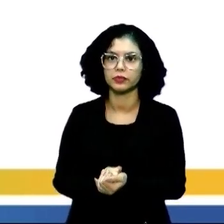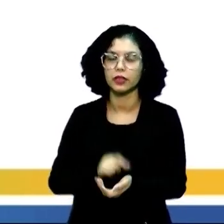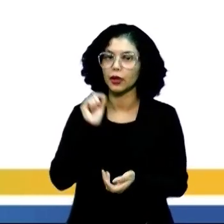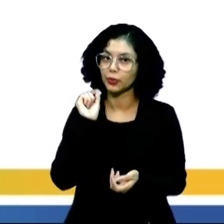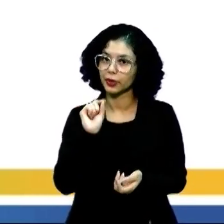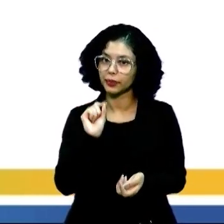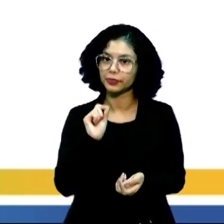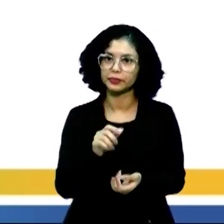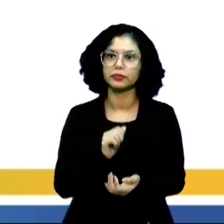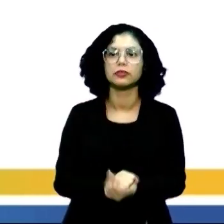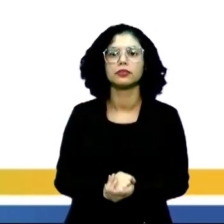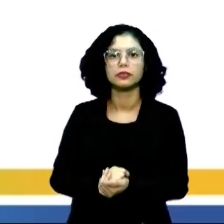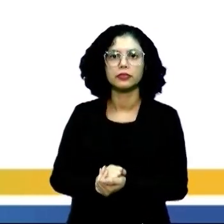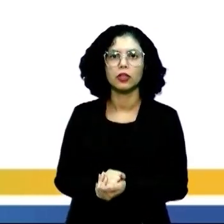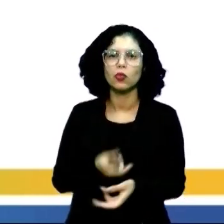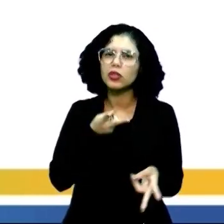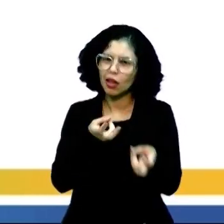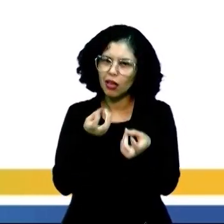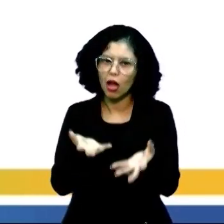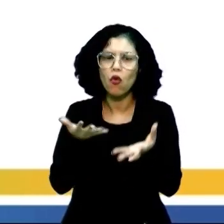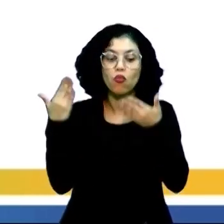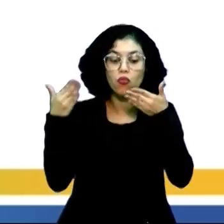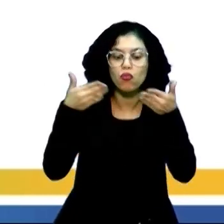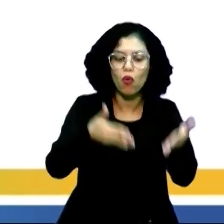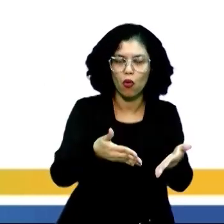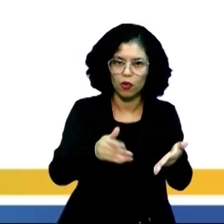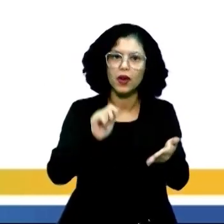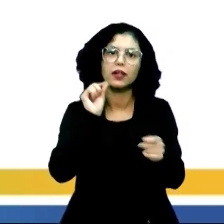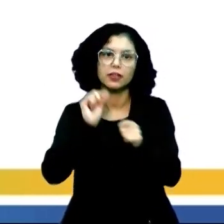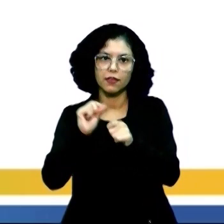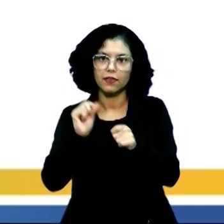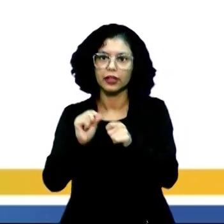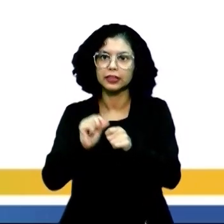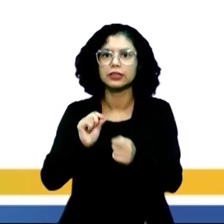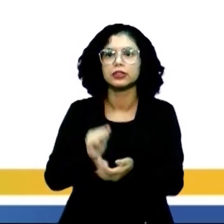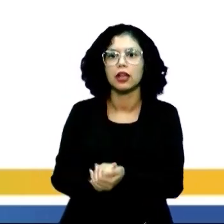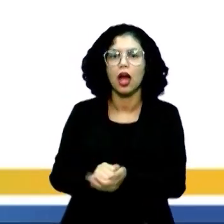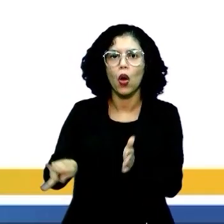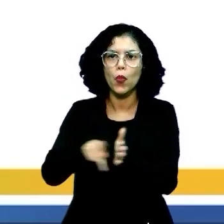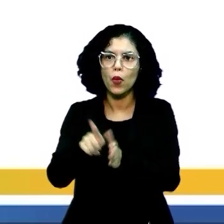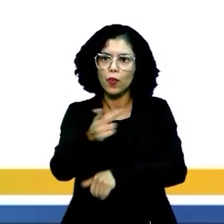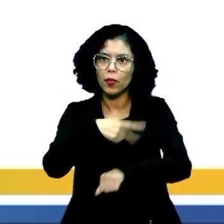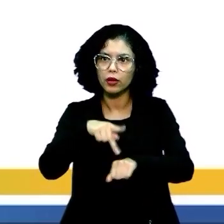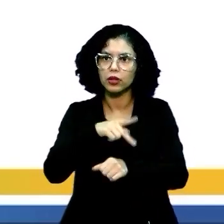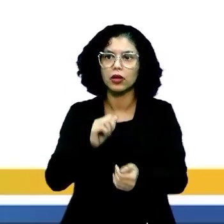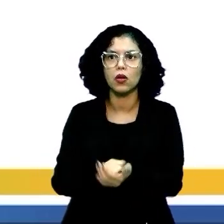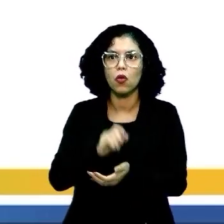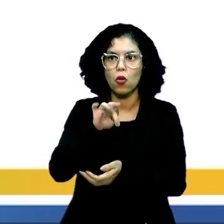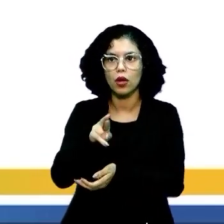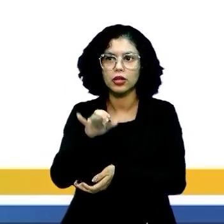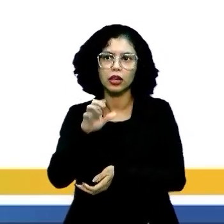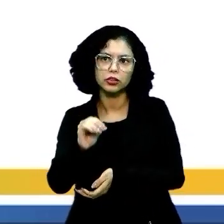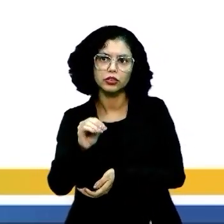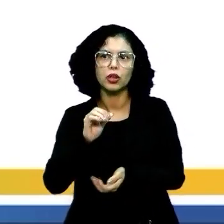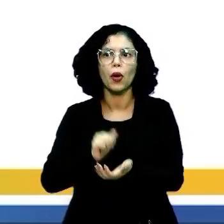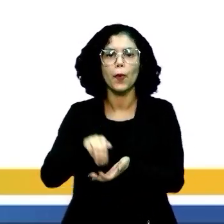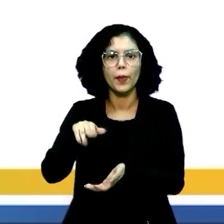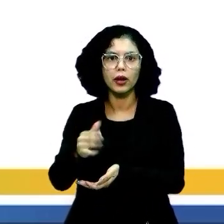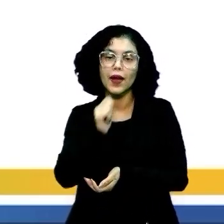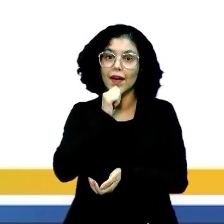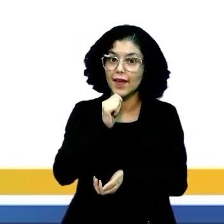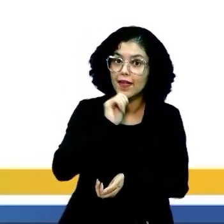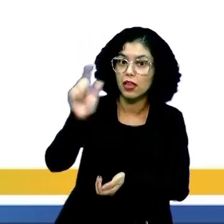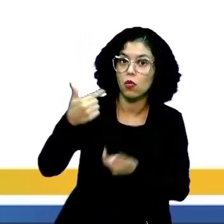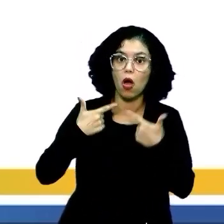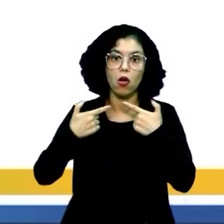intenções dos Estados Unidos em realizar essas ofensivas a esses países do Oriente Médio iam além de uma